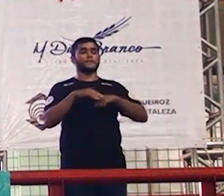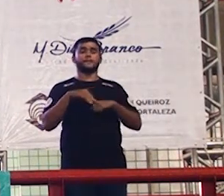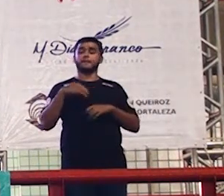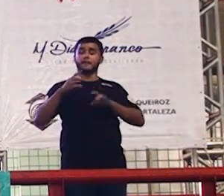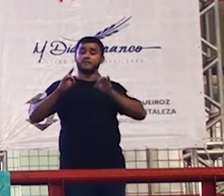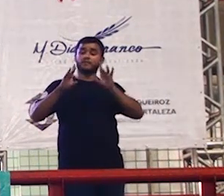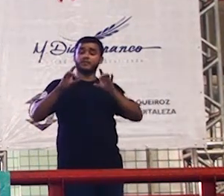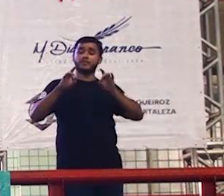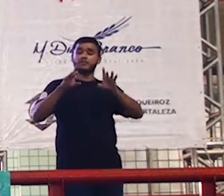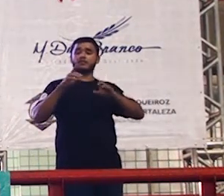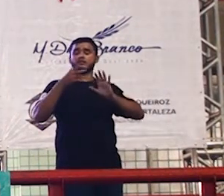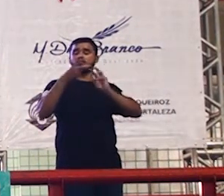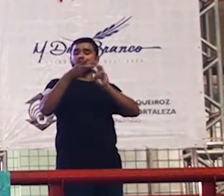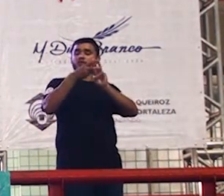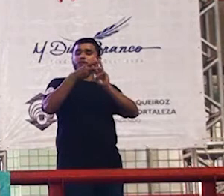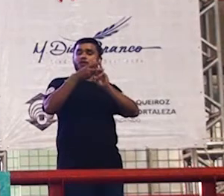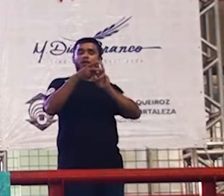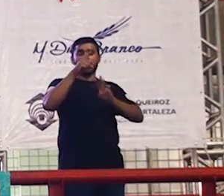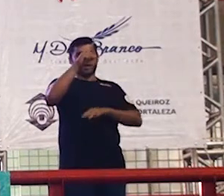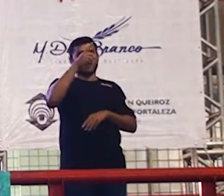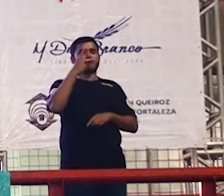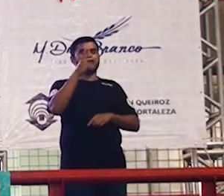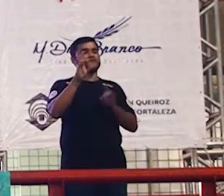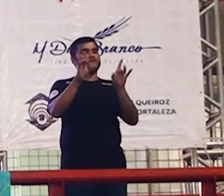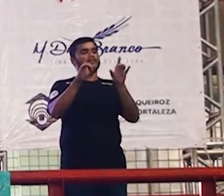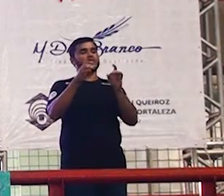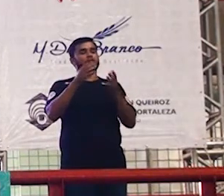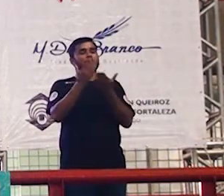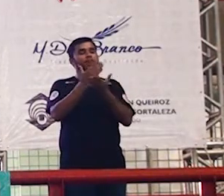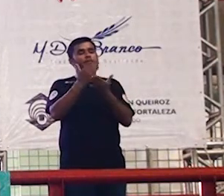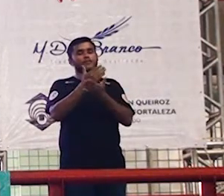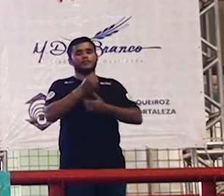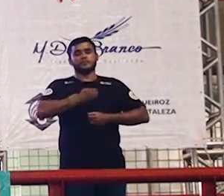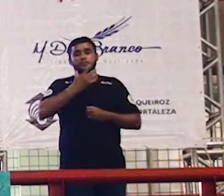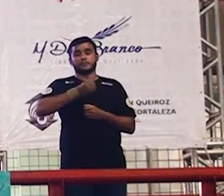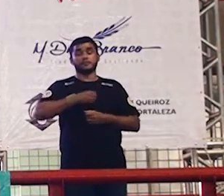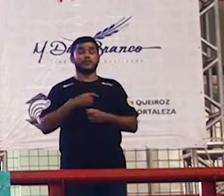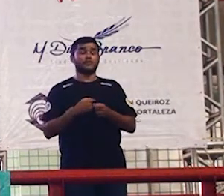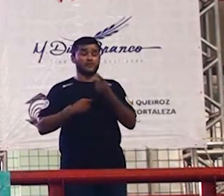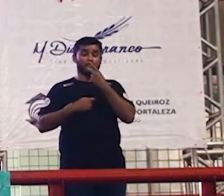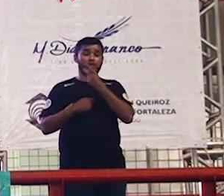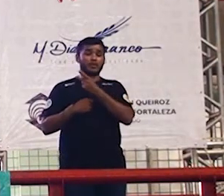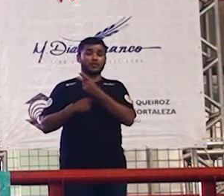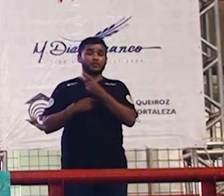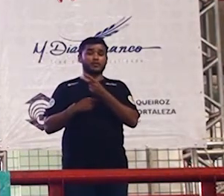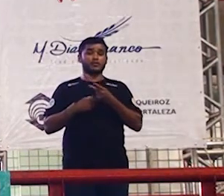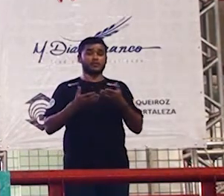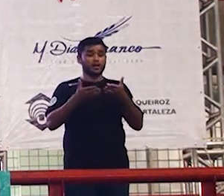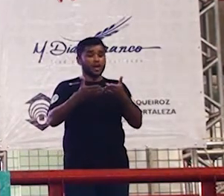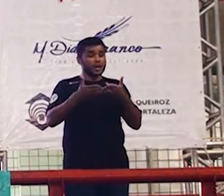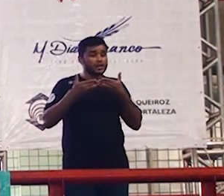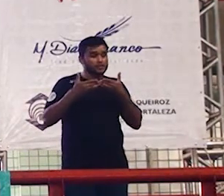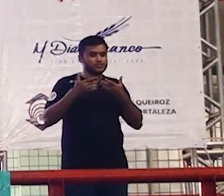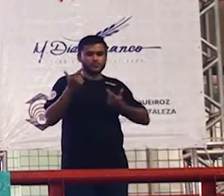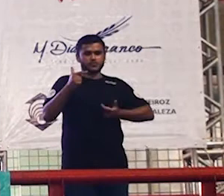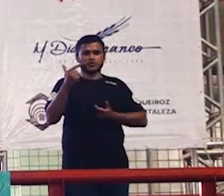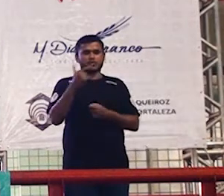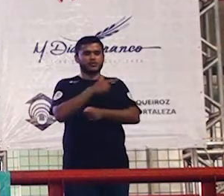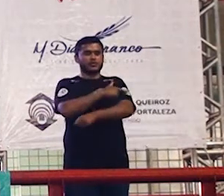livrinho de poesia. O que ele está dizendo? Poeta mal educado é aquele que não pede licença